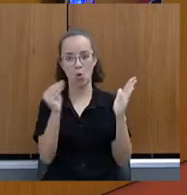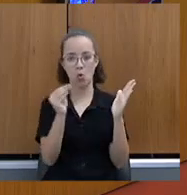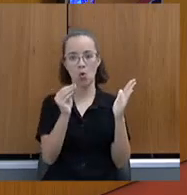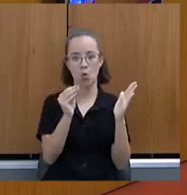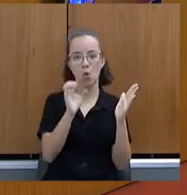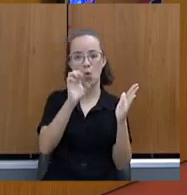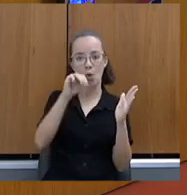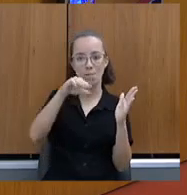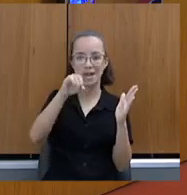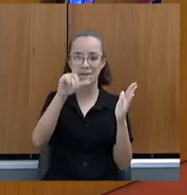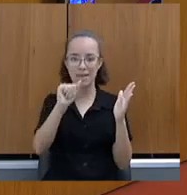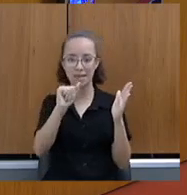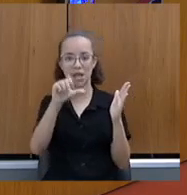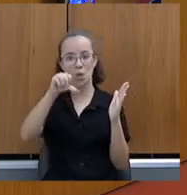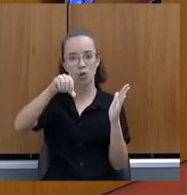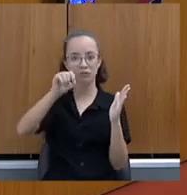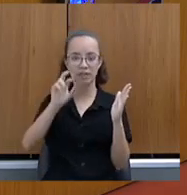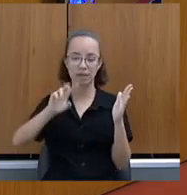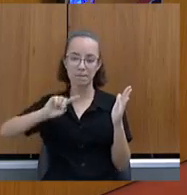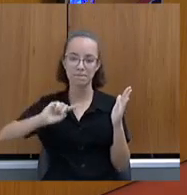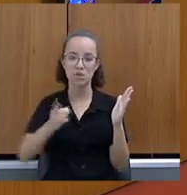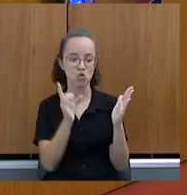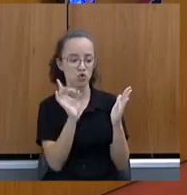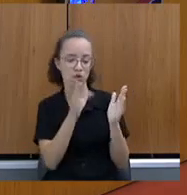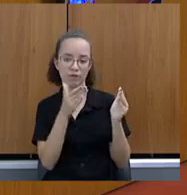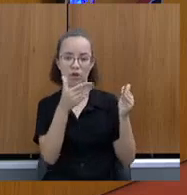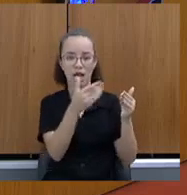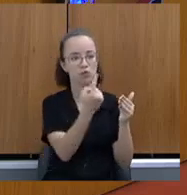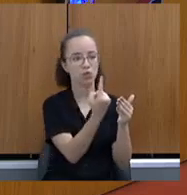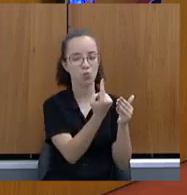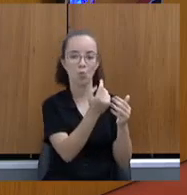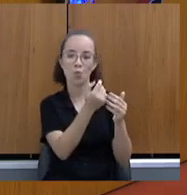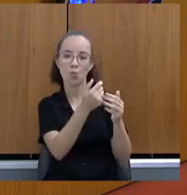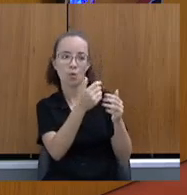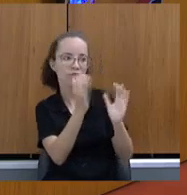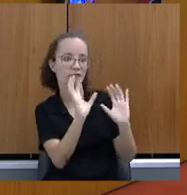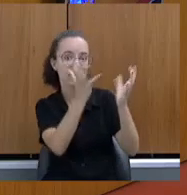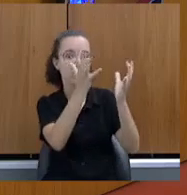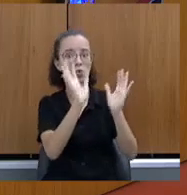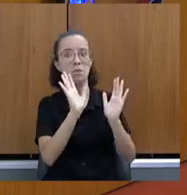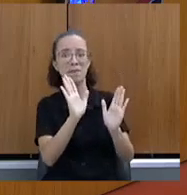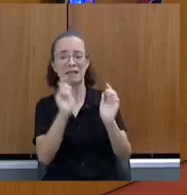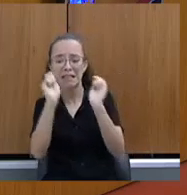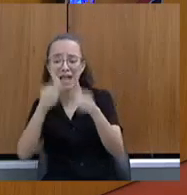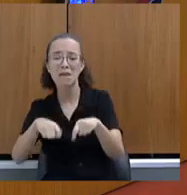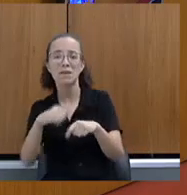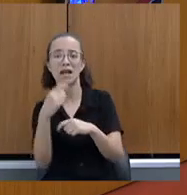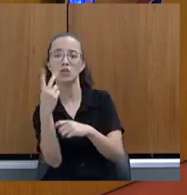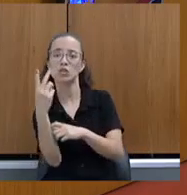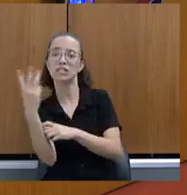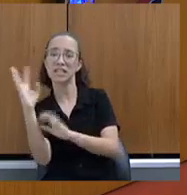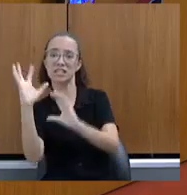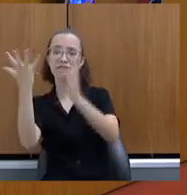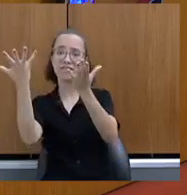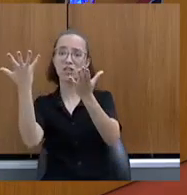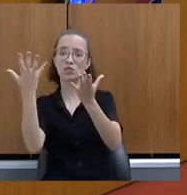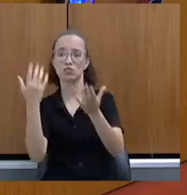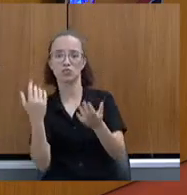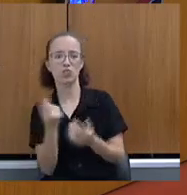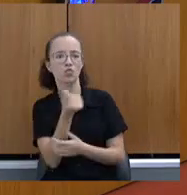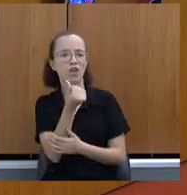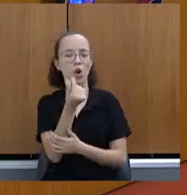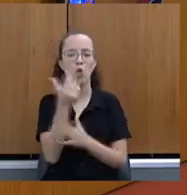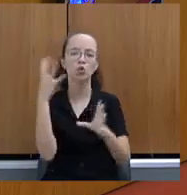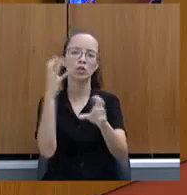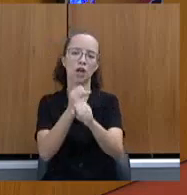atender tão somente um segmento né quando eu poderia atender dois três no valor de 30 mil